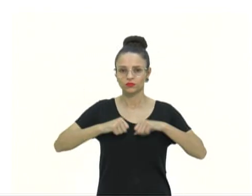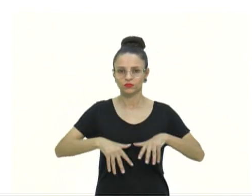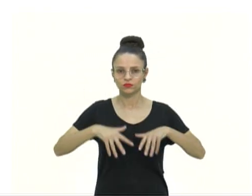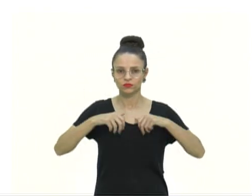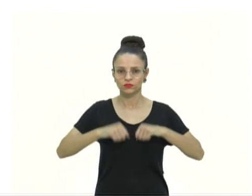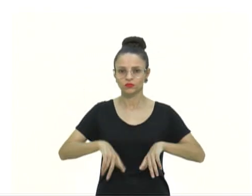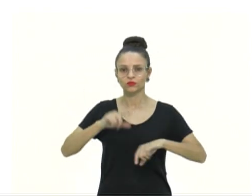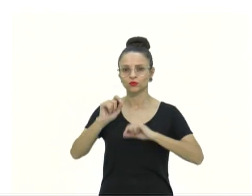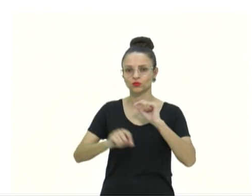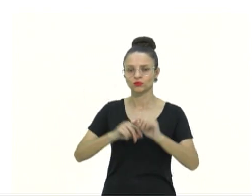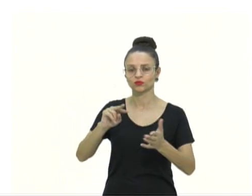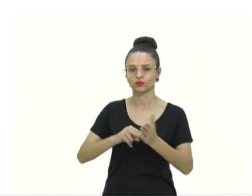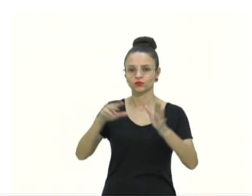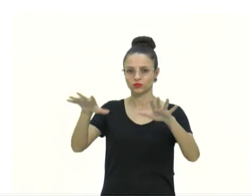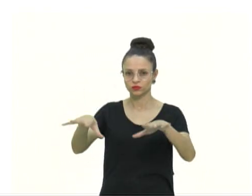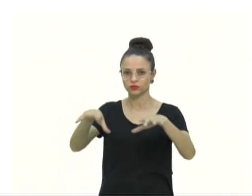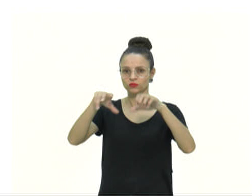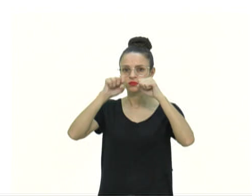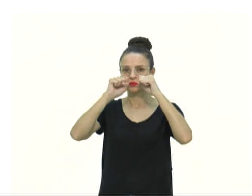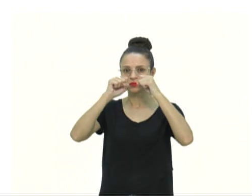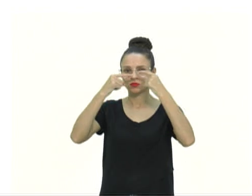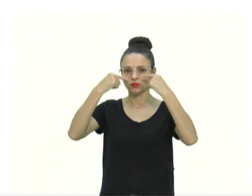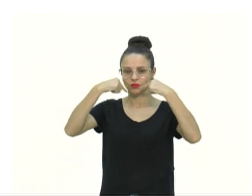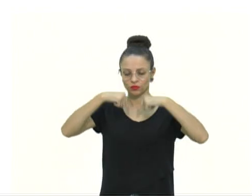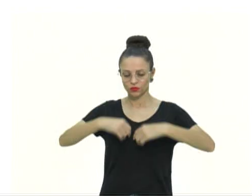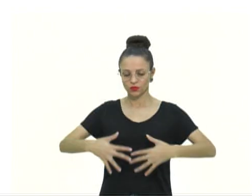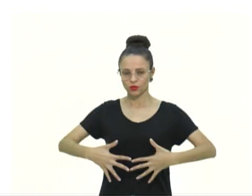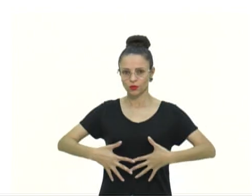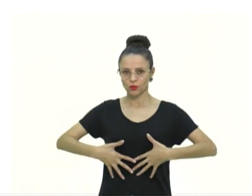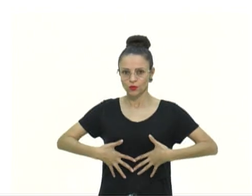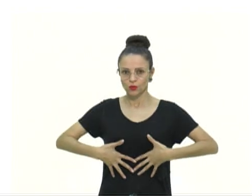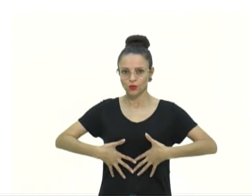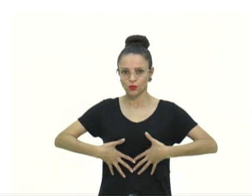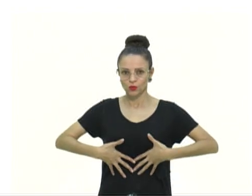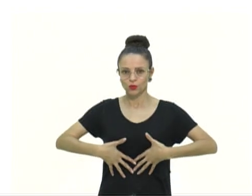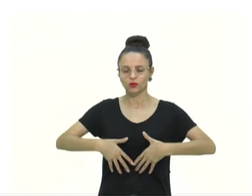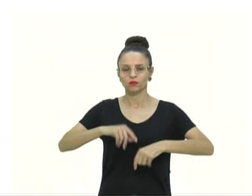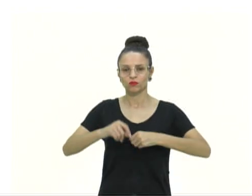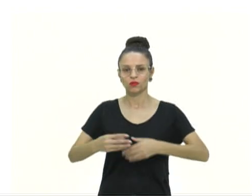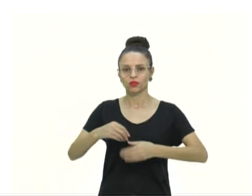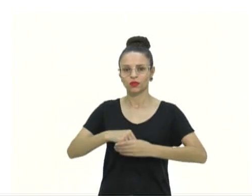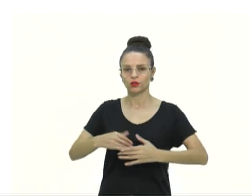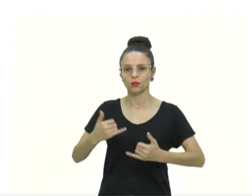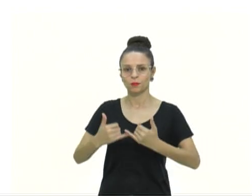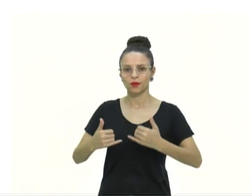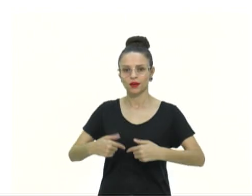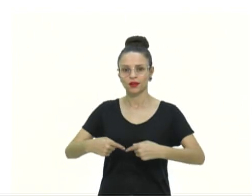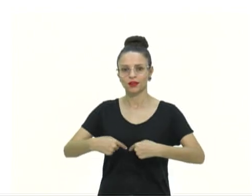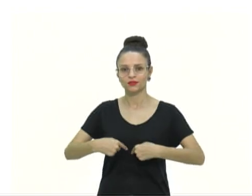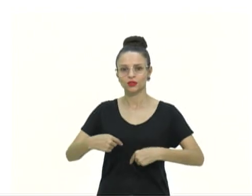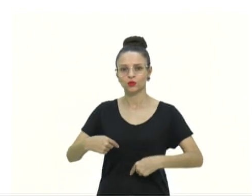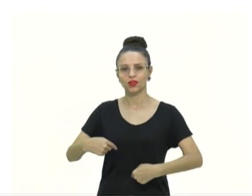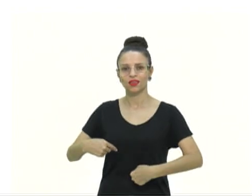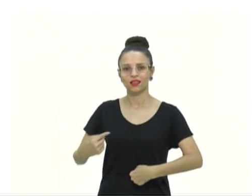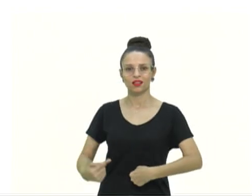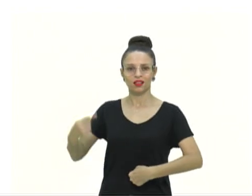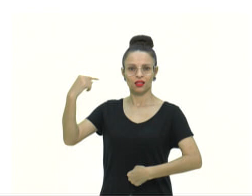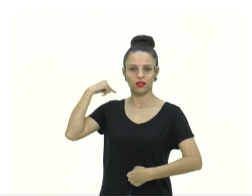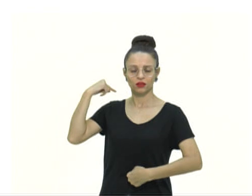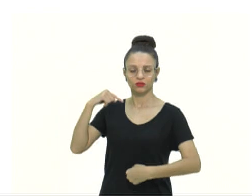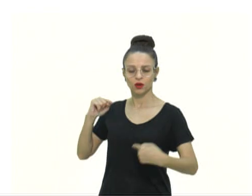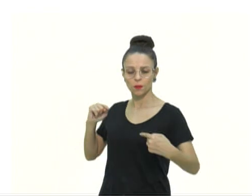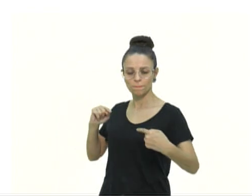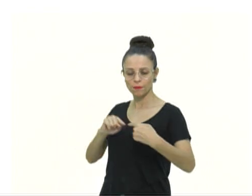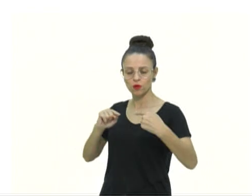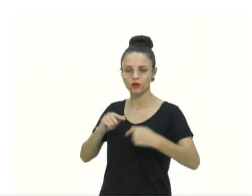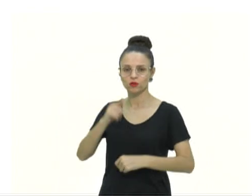em inspirar e puxar o abdômen para dentro, como se quisesse encostar o umbigo nas costas para manter